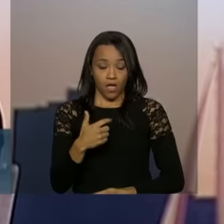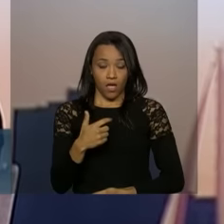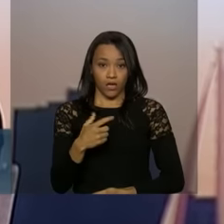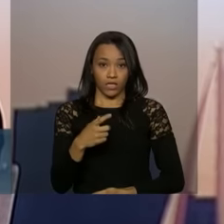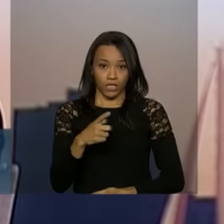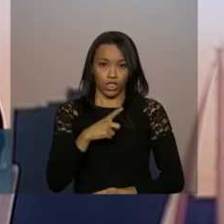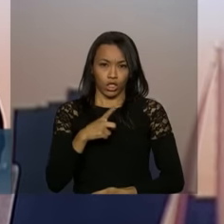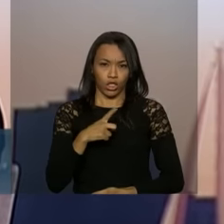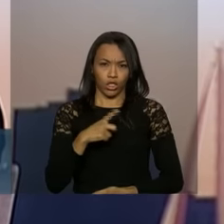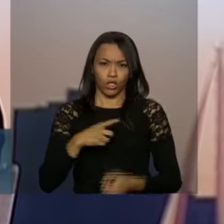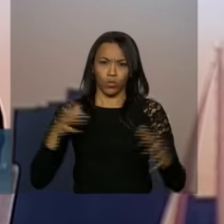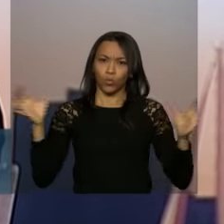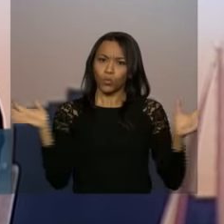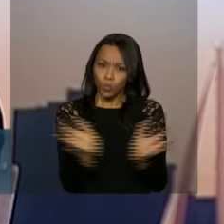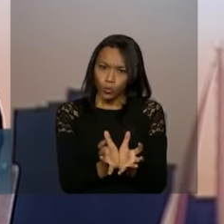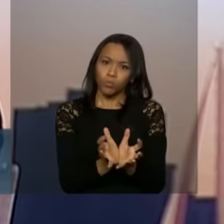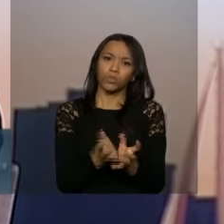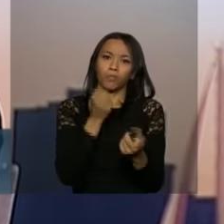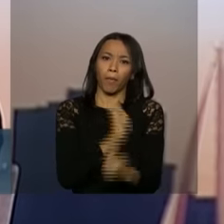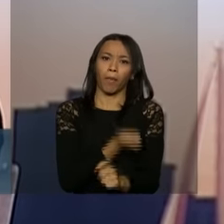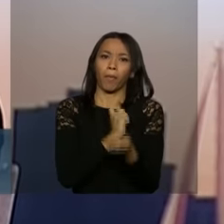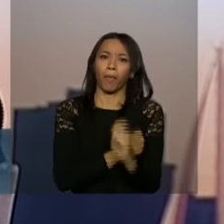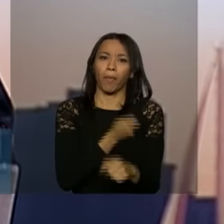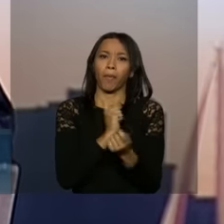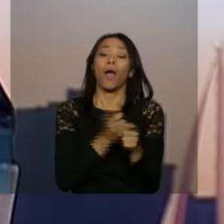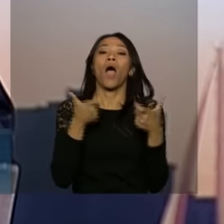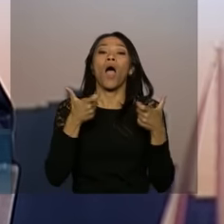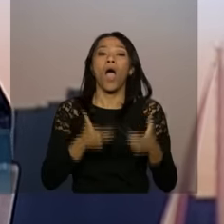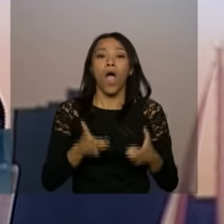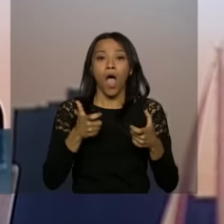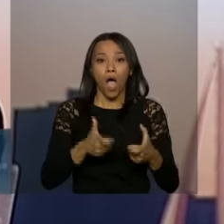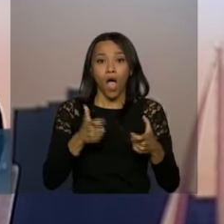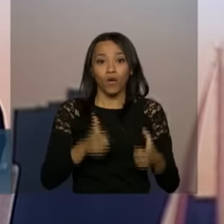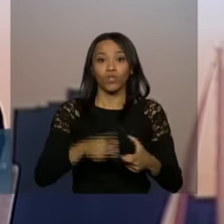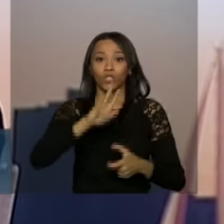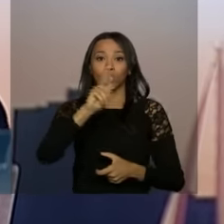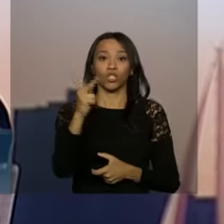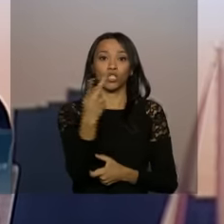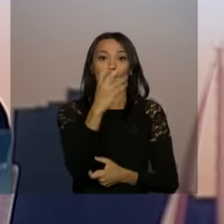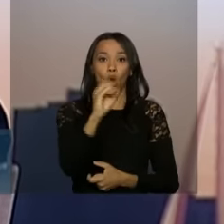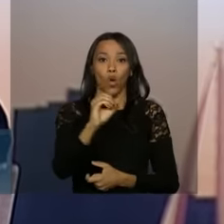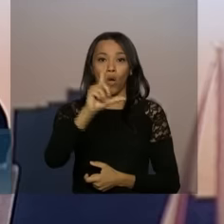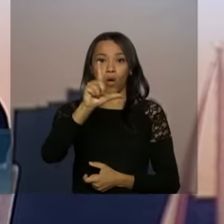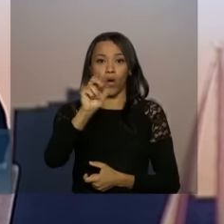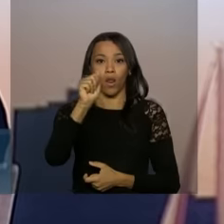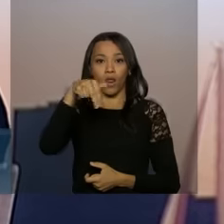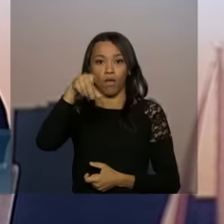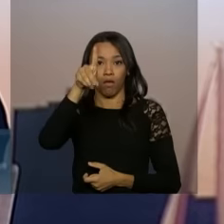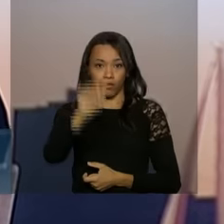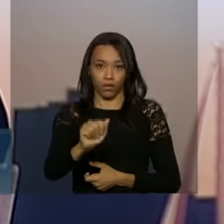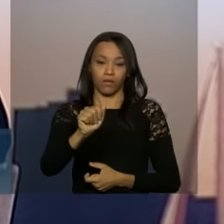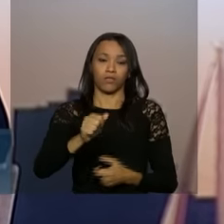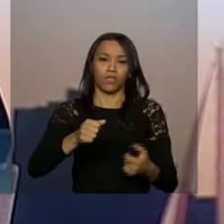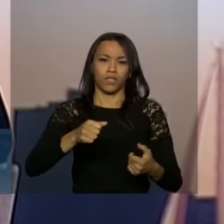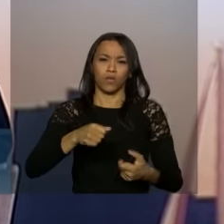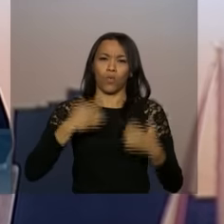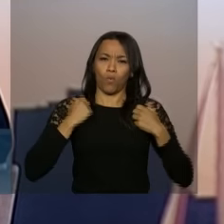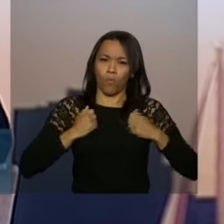Estava a banda holandesa, vestida de laranja,